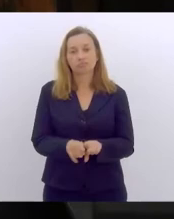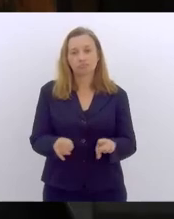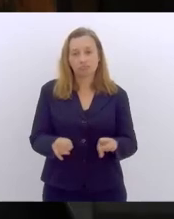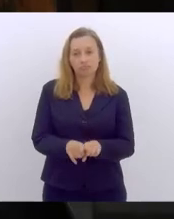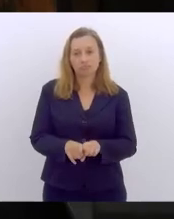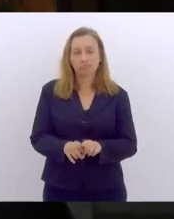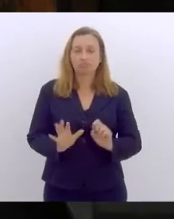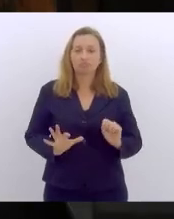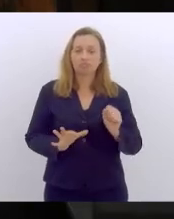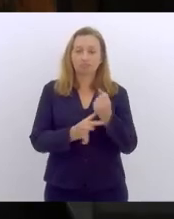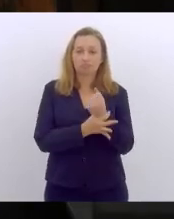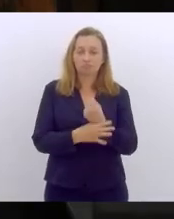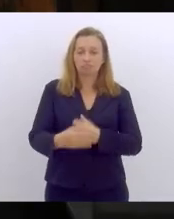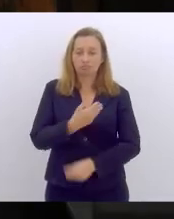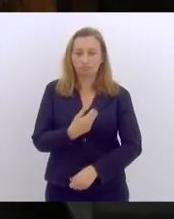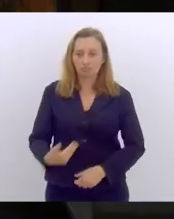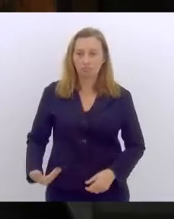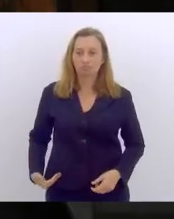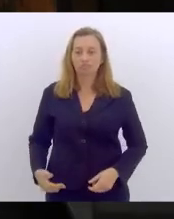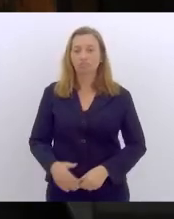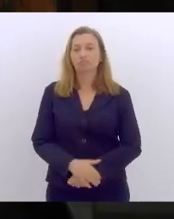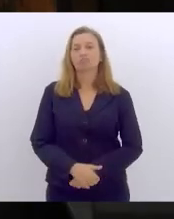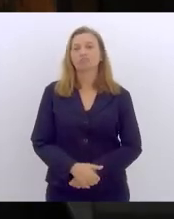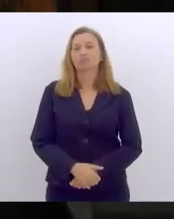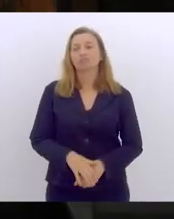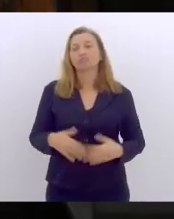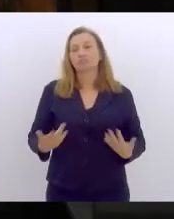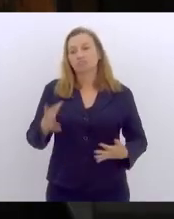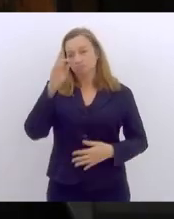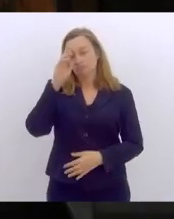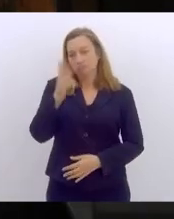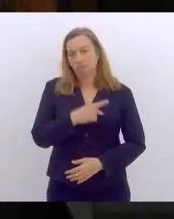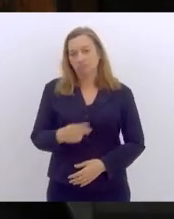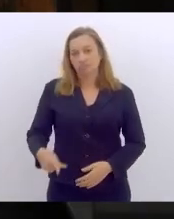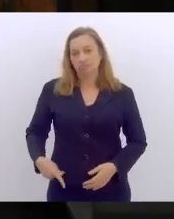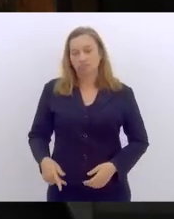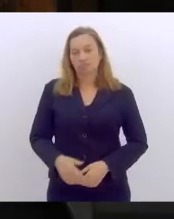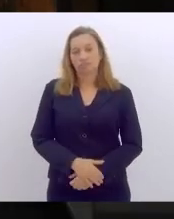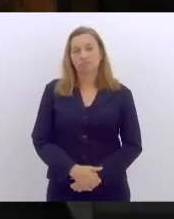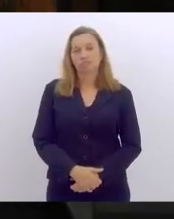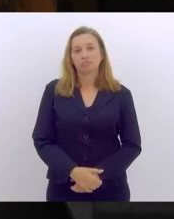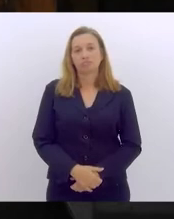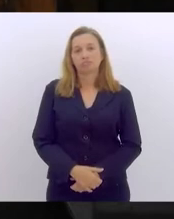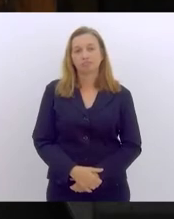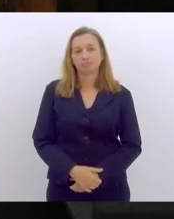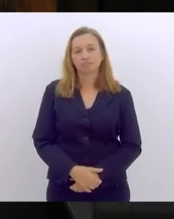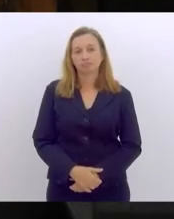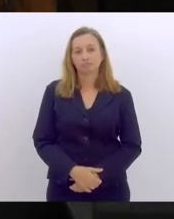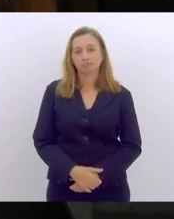da segurança pública. E aí, senhora presidente, fica